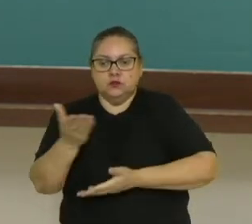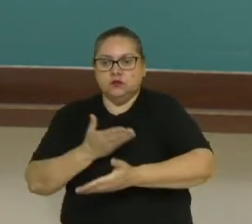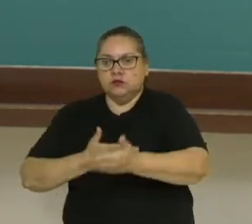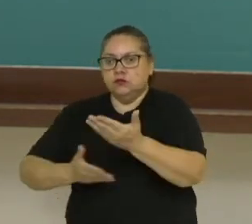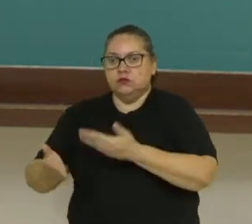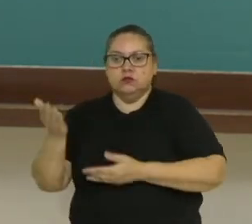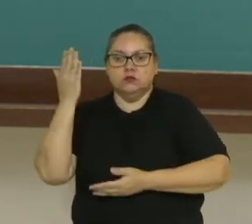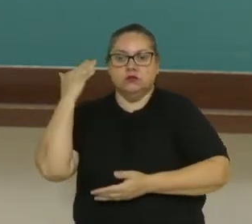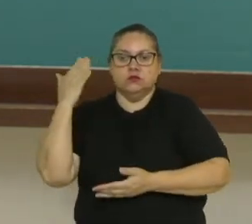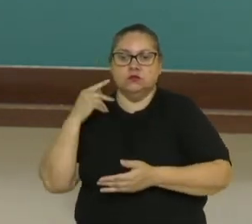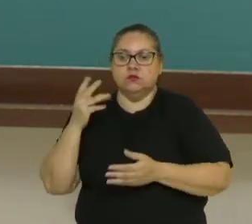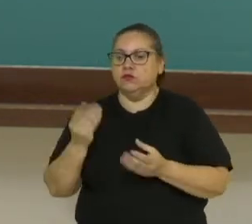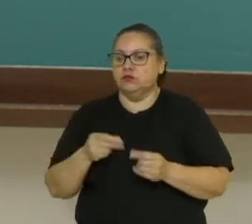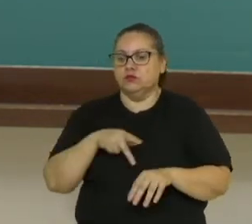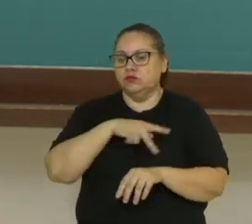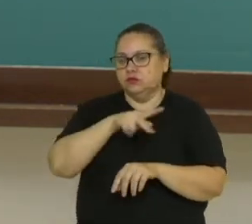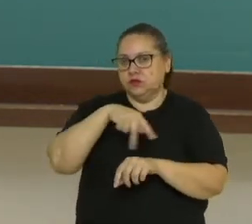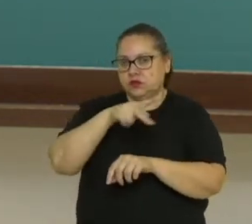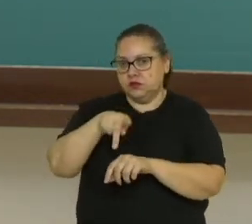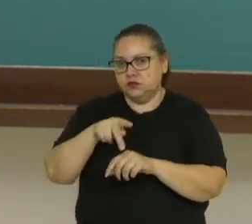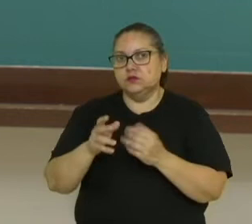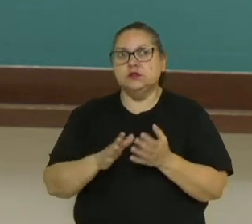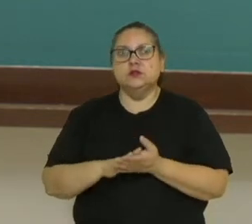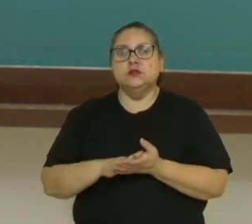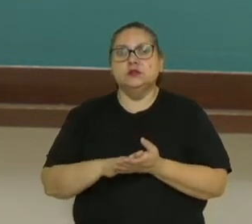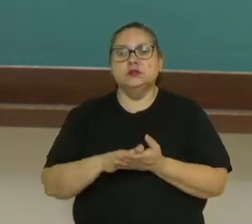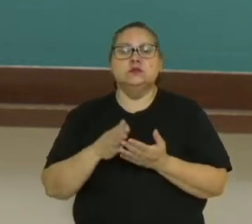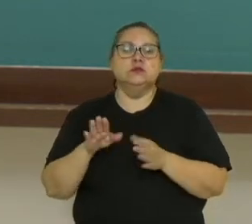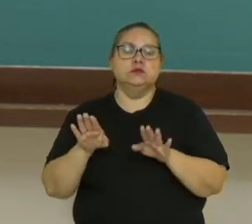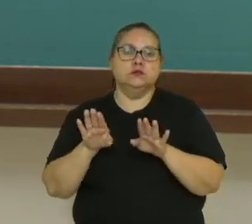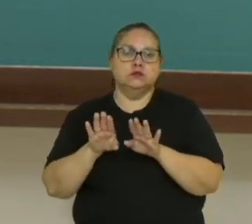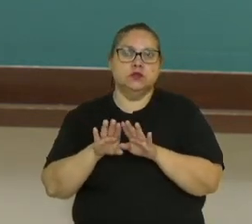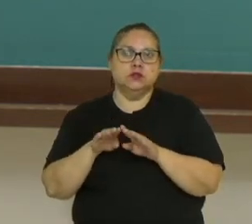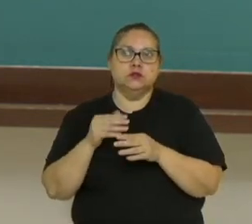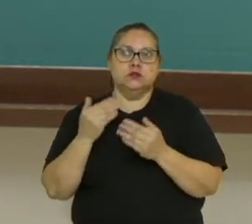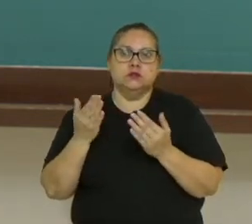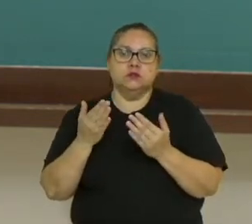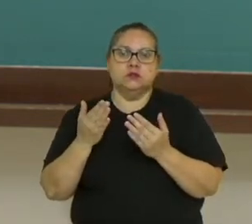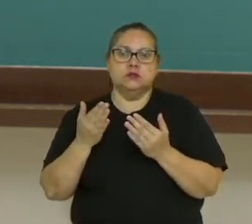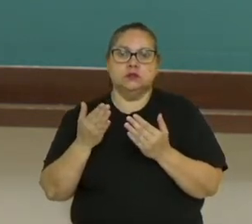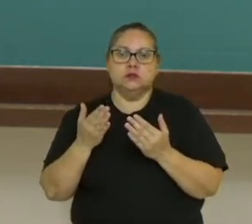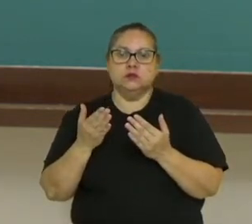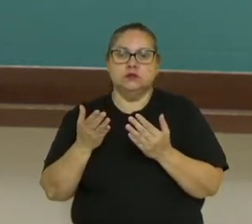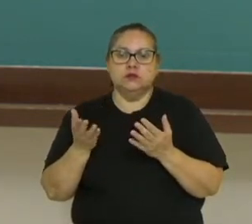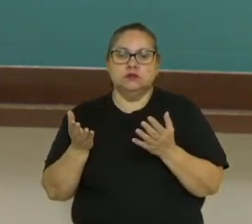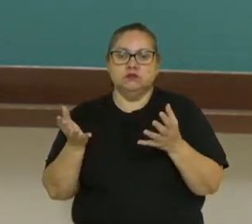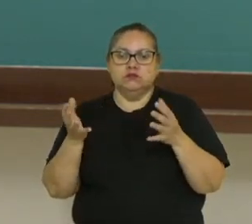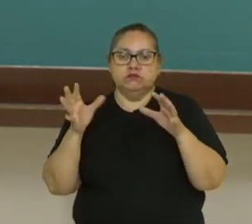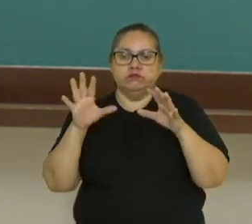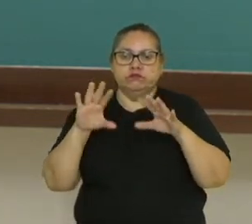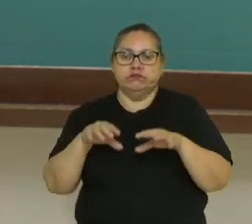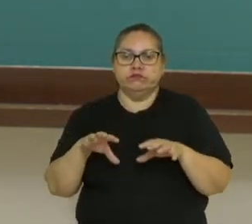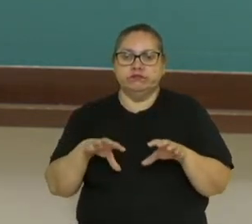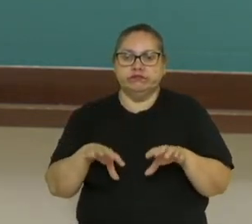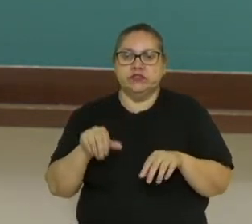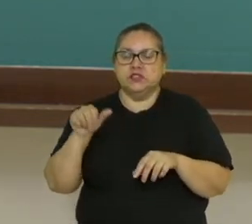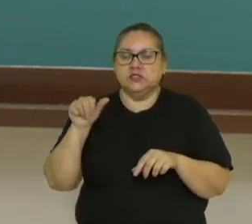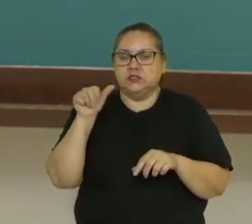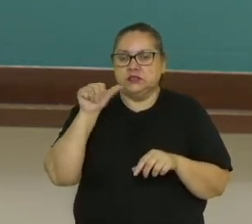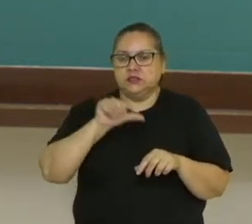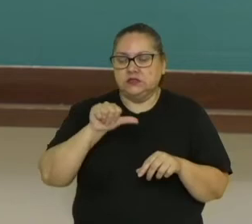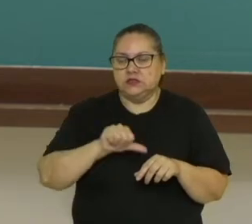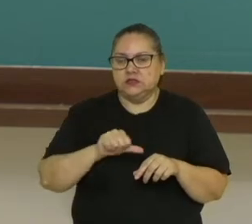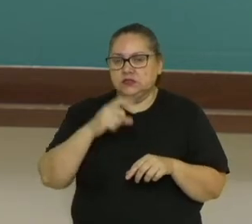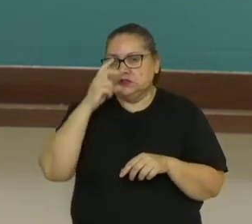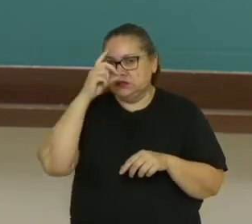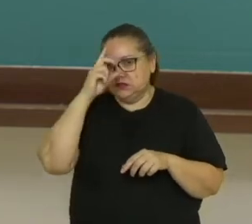de muitos países, levando até uma tragédia histórica que o mundo inteiro vivenciou